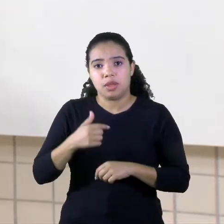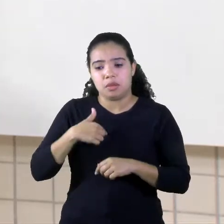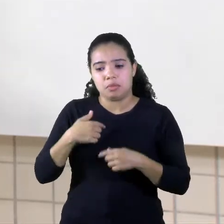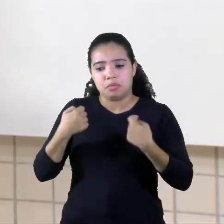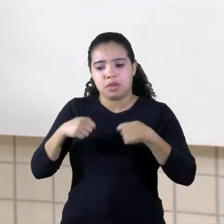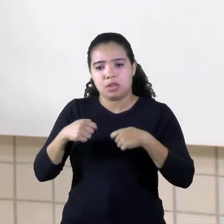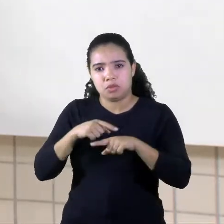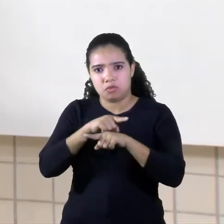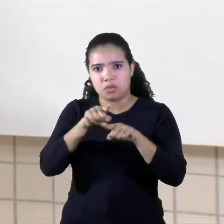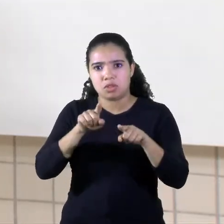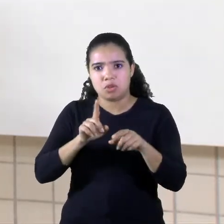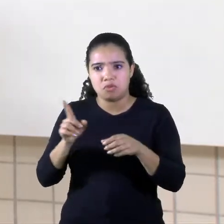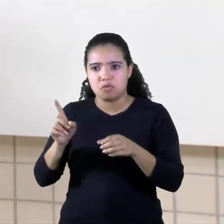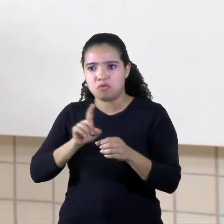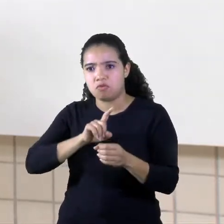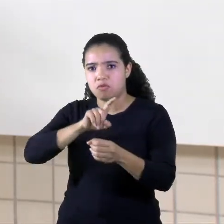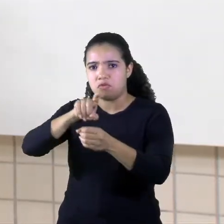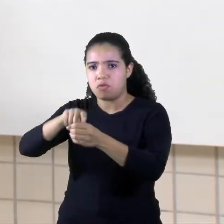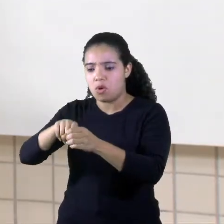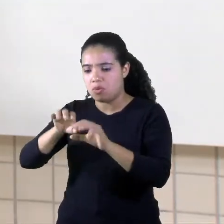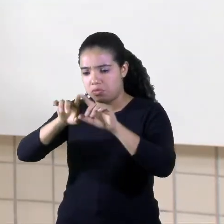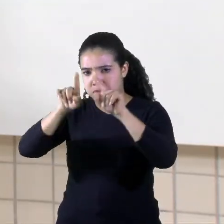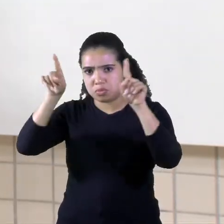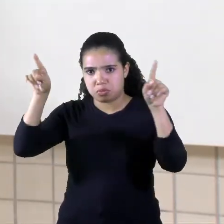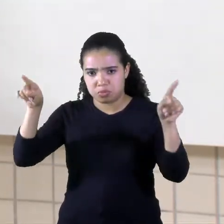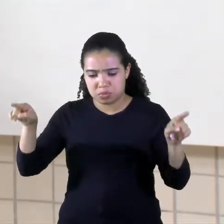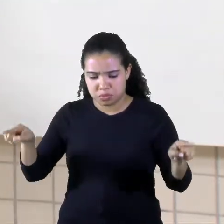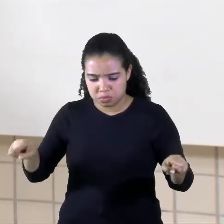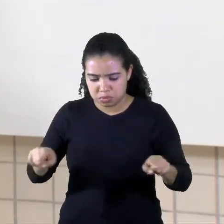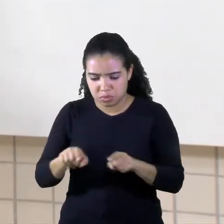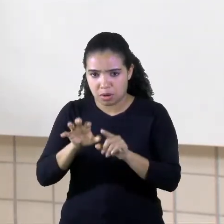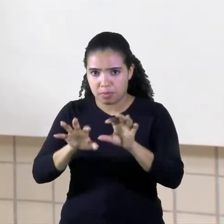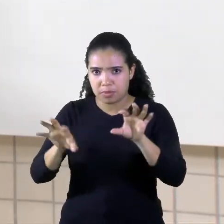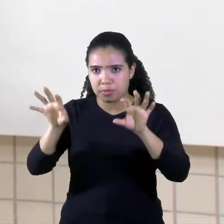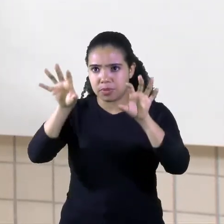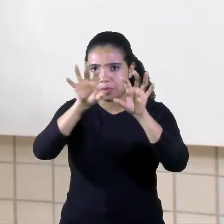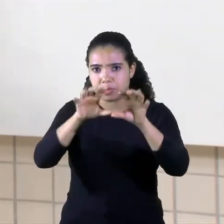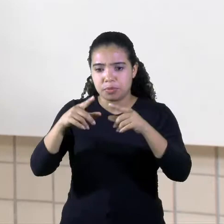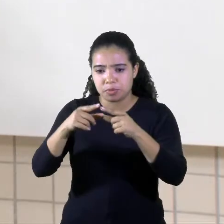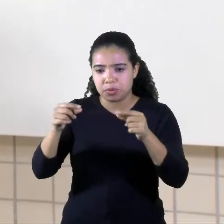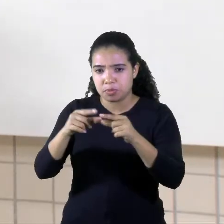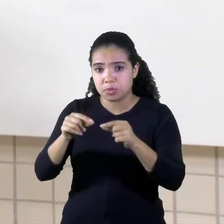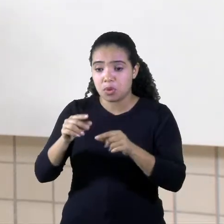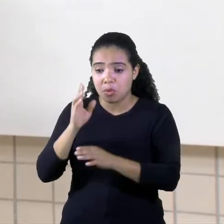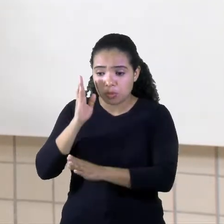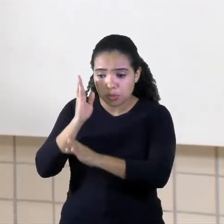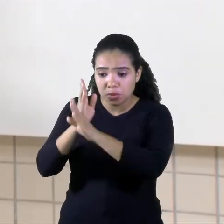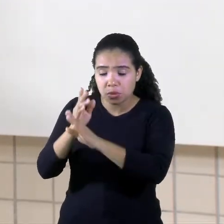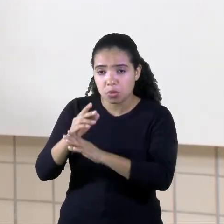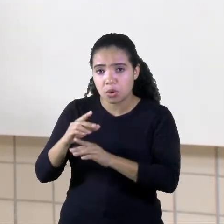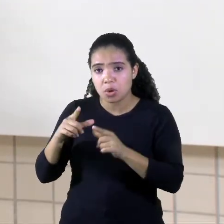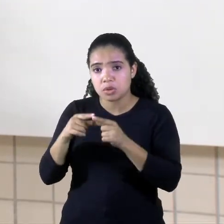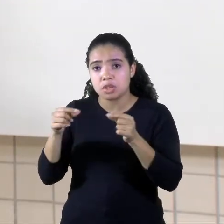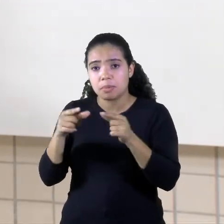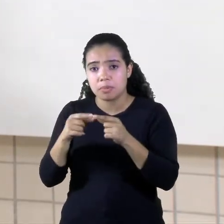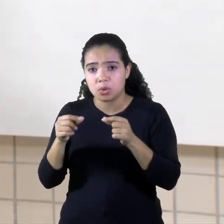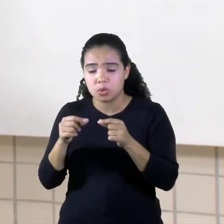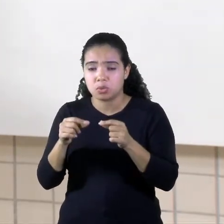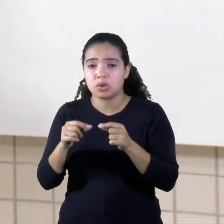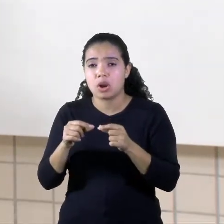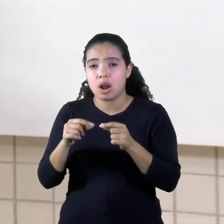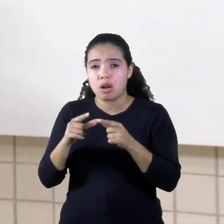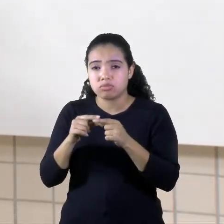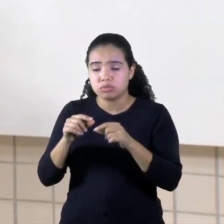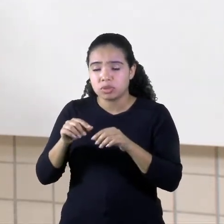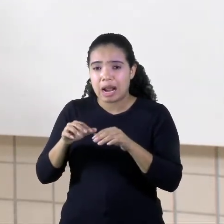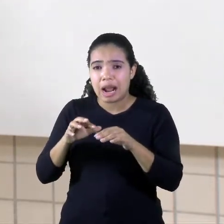vocês voltem agora lá para o seu mapa e encontrem o território chamado Japão. Vocês vão ver que o Japão é um